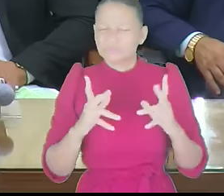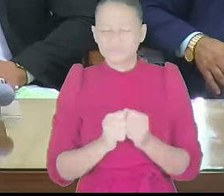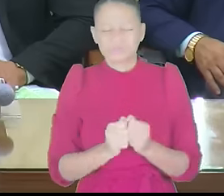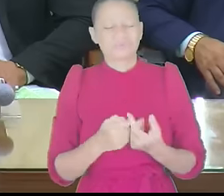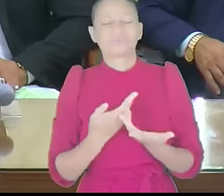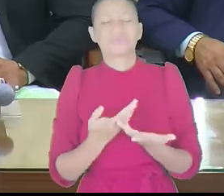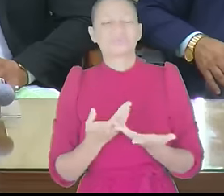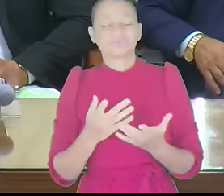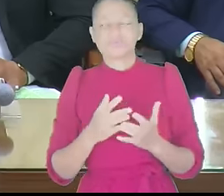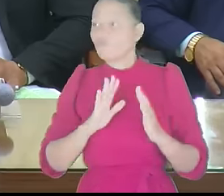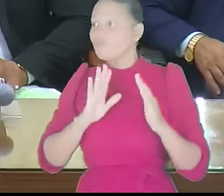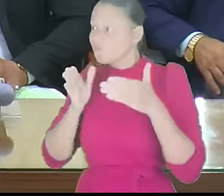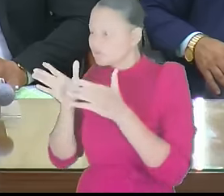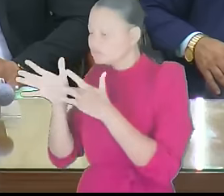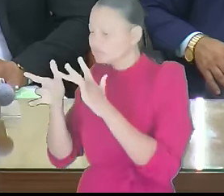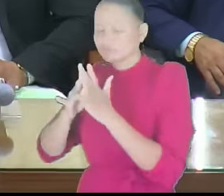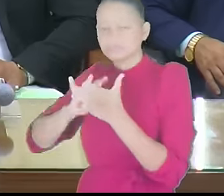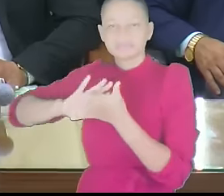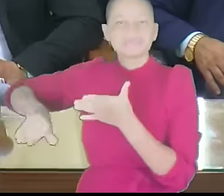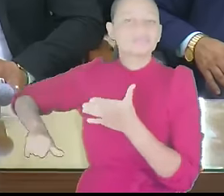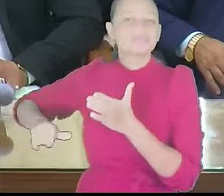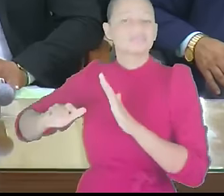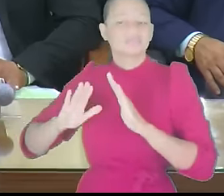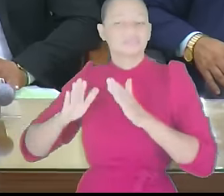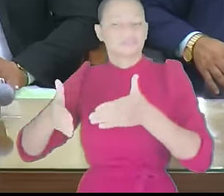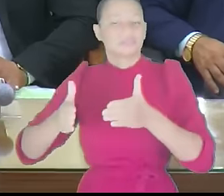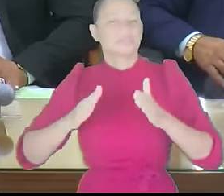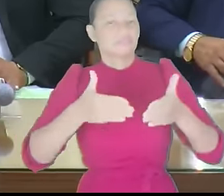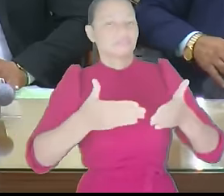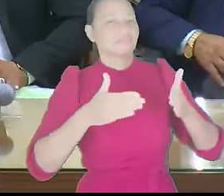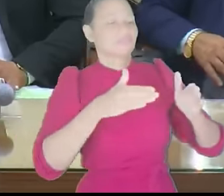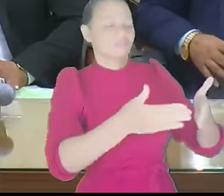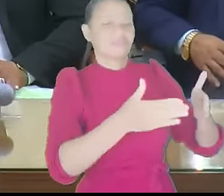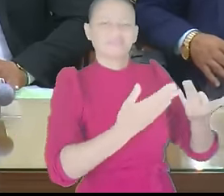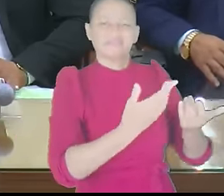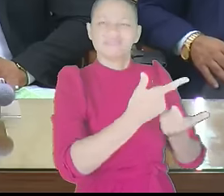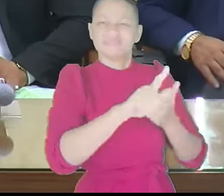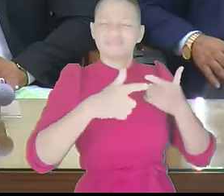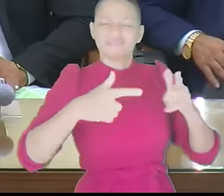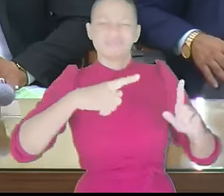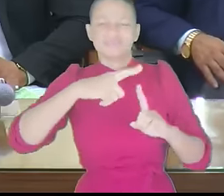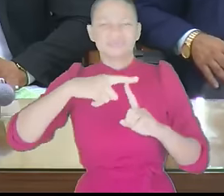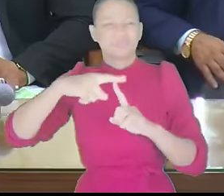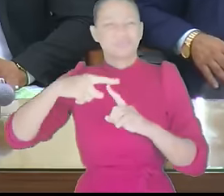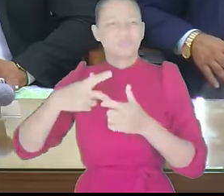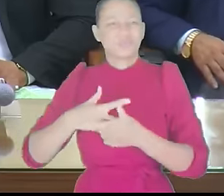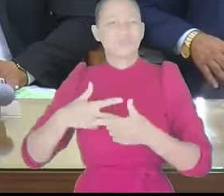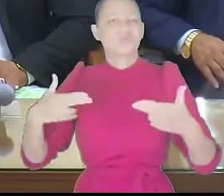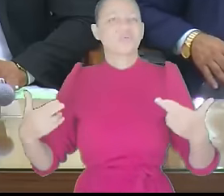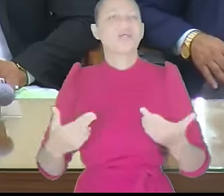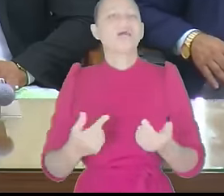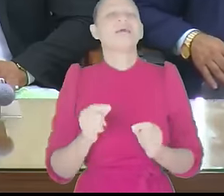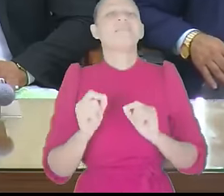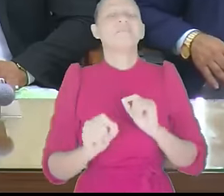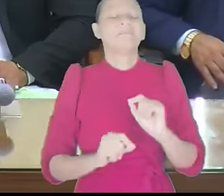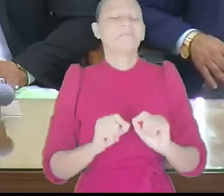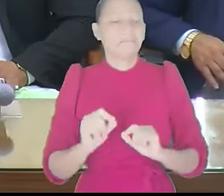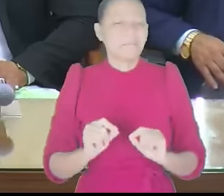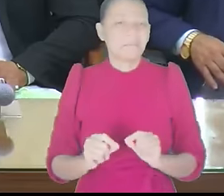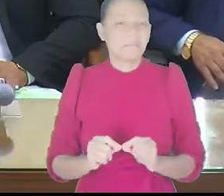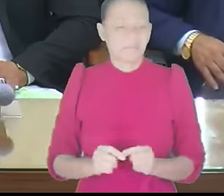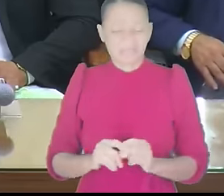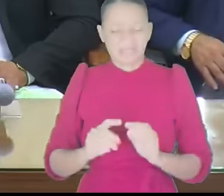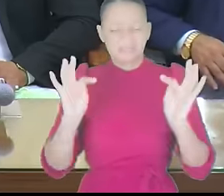tirar o foco de Jesus e botar o foco em outros seres e em outras coisas. Foi a idade de